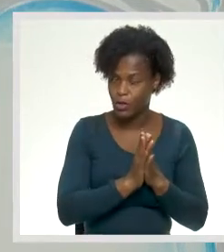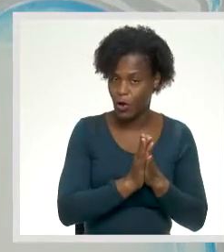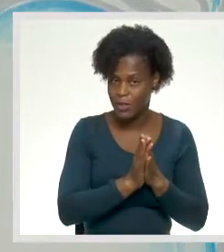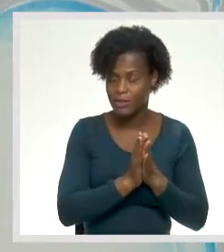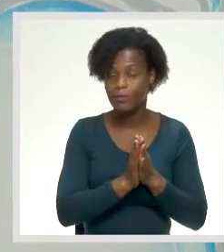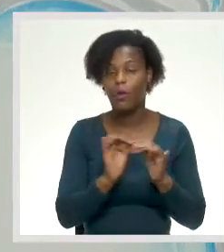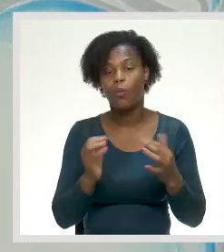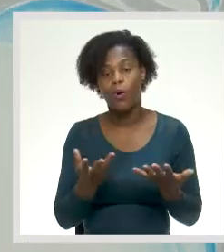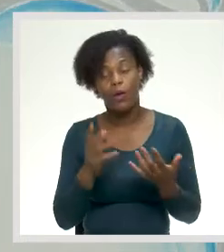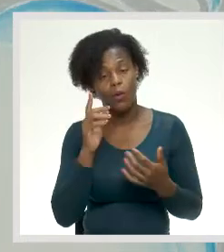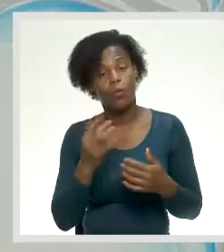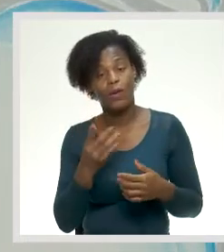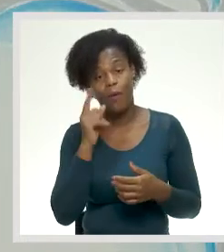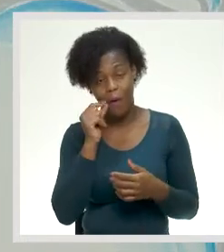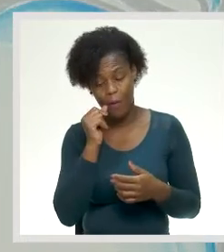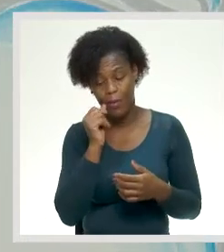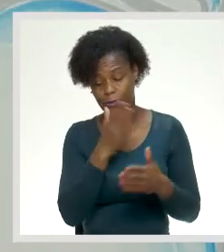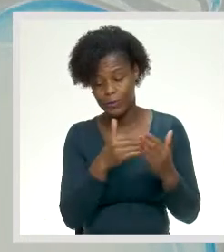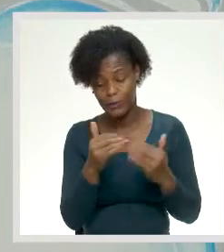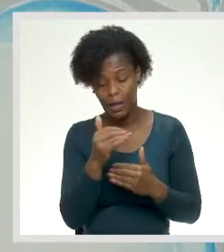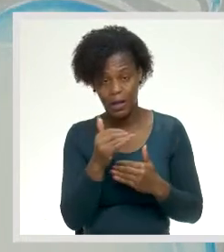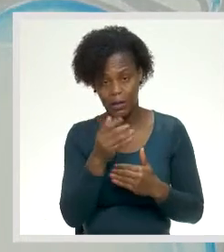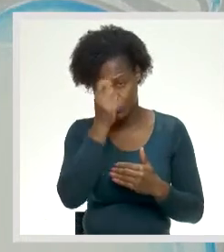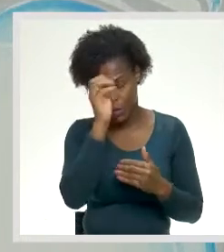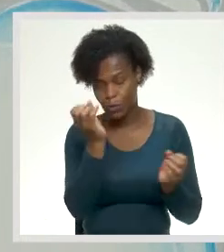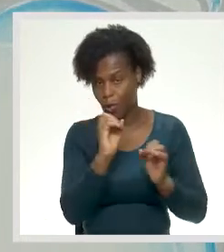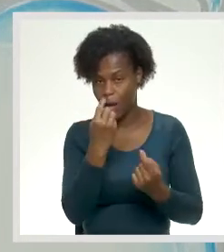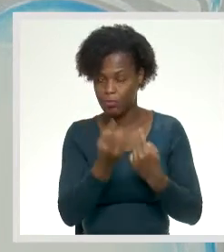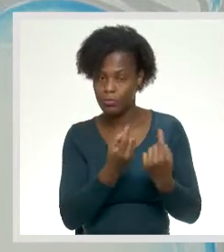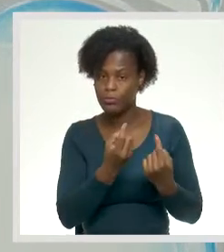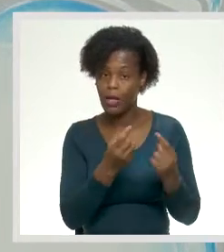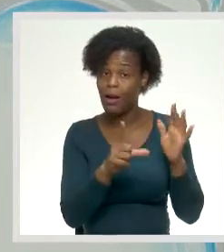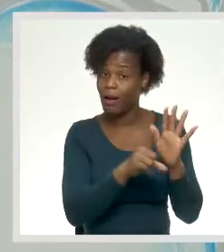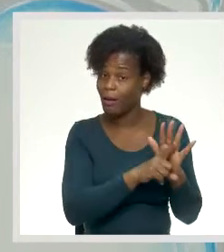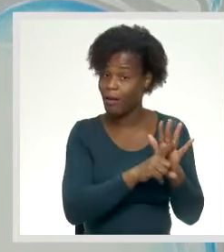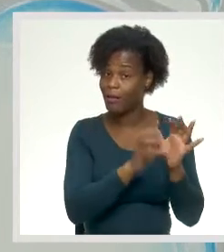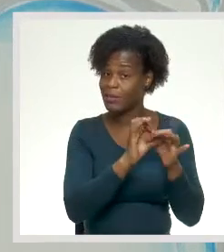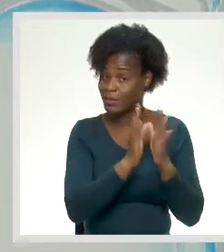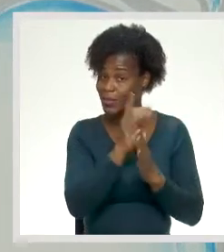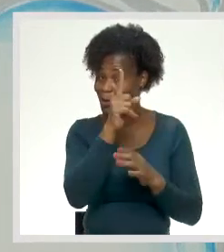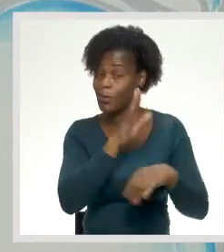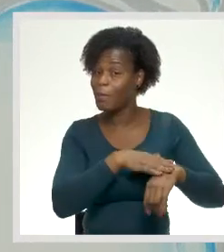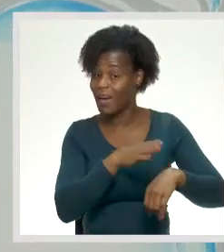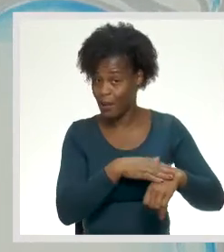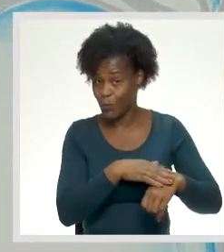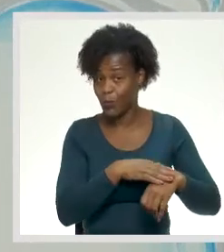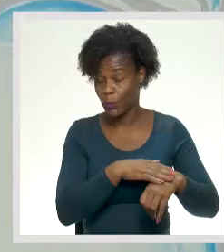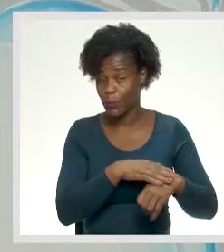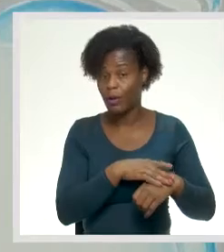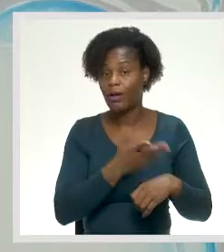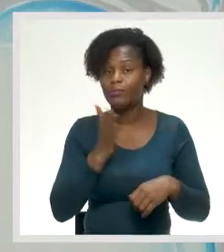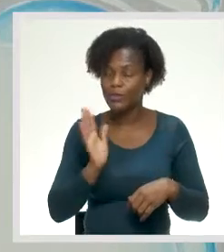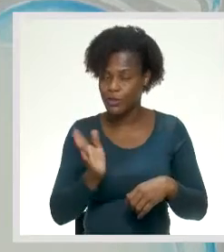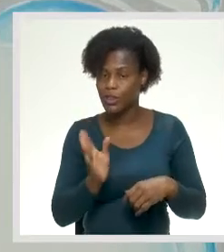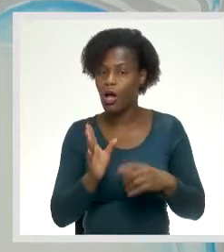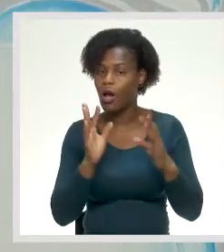por exemplo, quando o homem transgride um dos mandamentos da lei de Deus, ele peca e tem